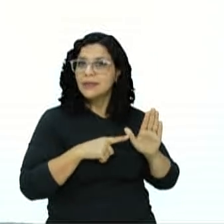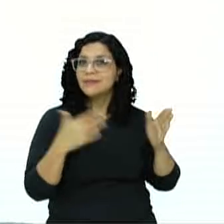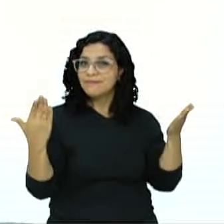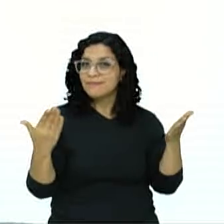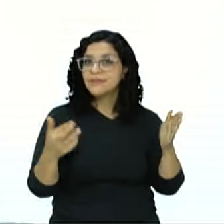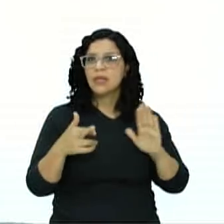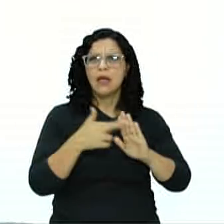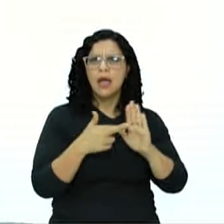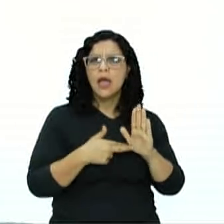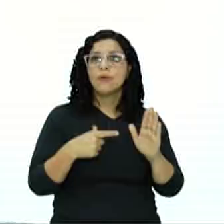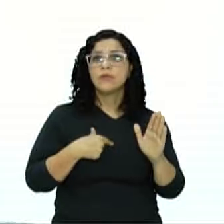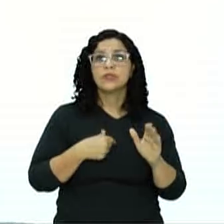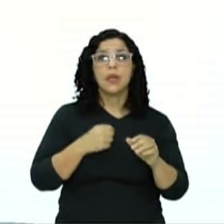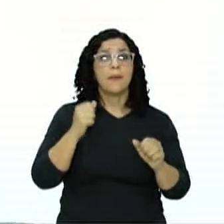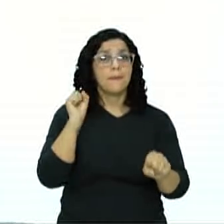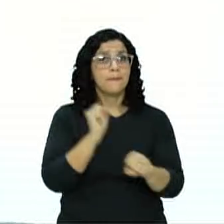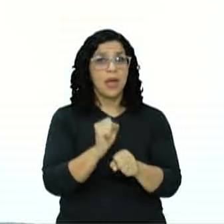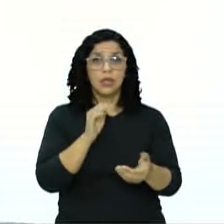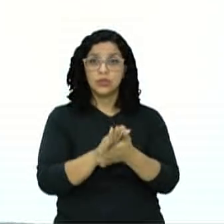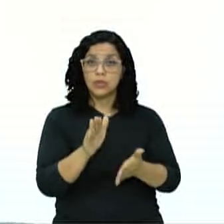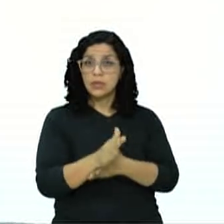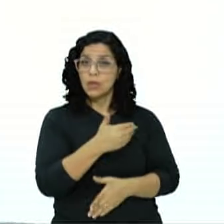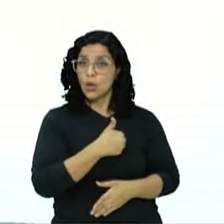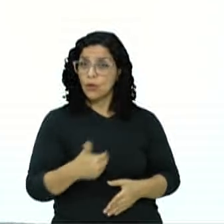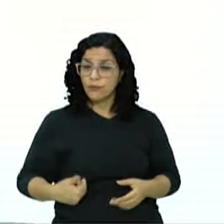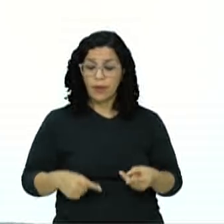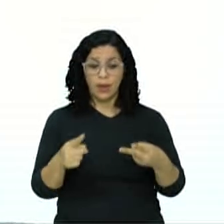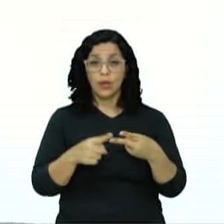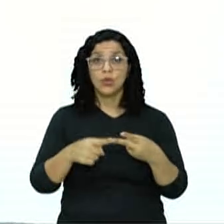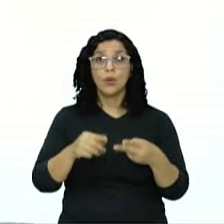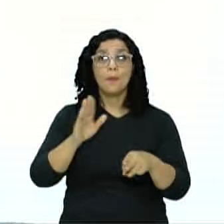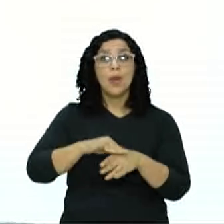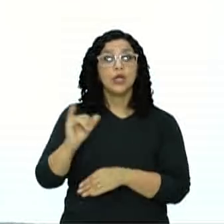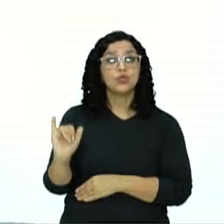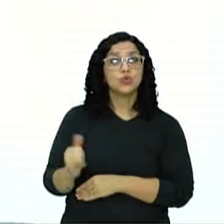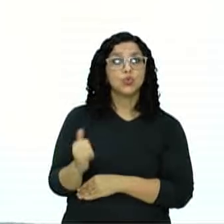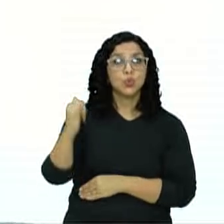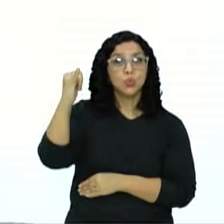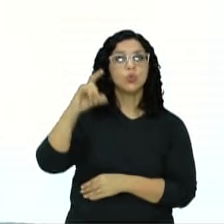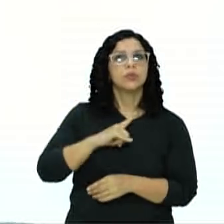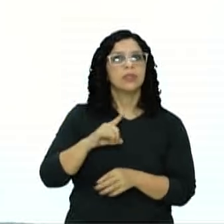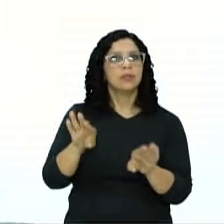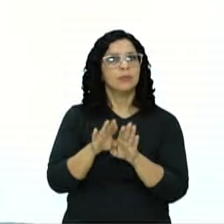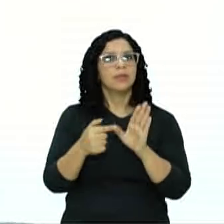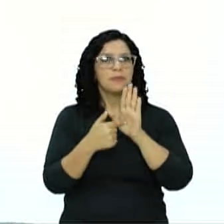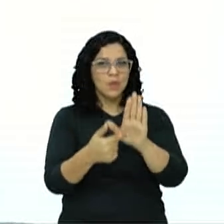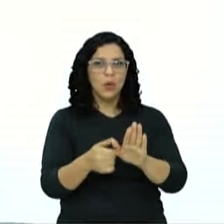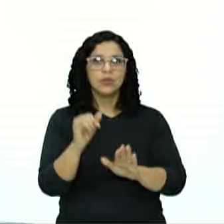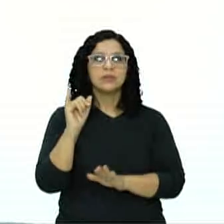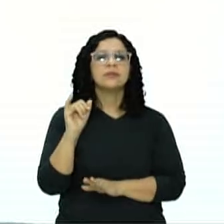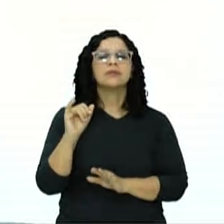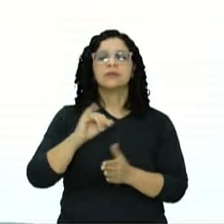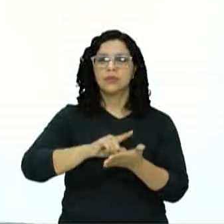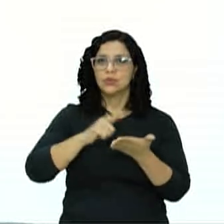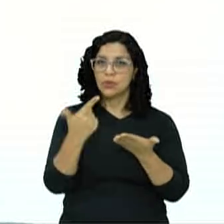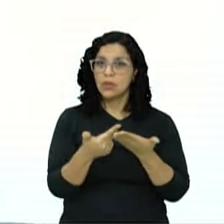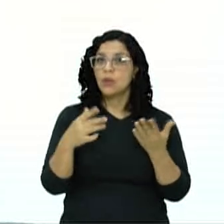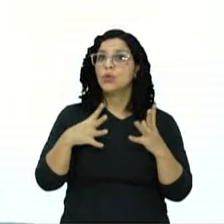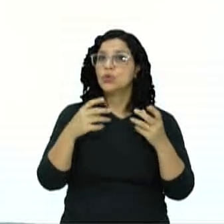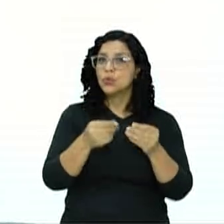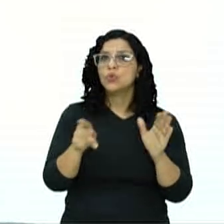condições, como corte de gastos públicos, aumento da taxa de juros, como está lá na manchete do jornal, e isso